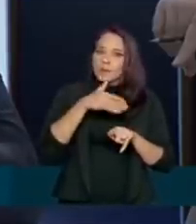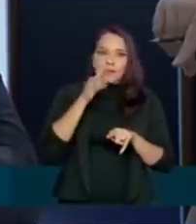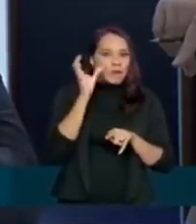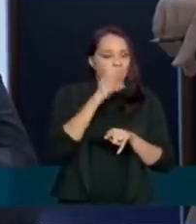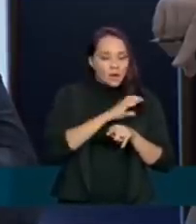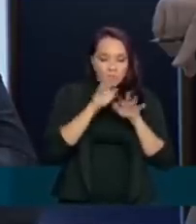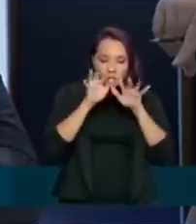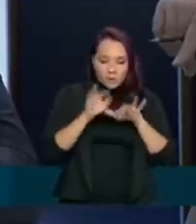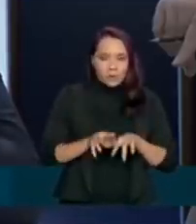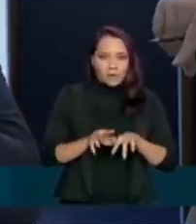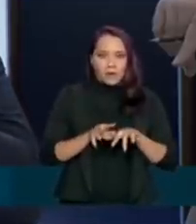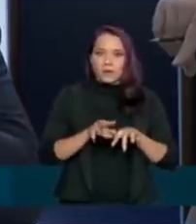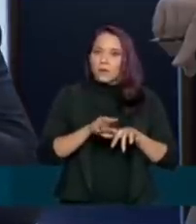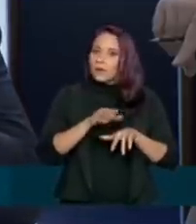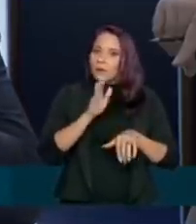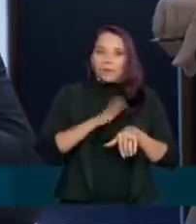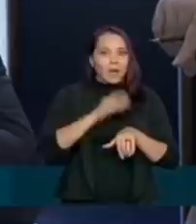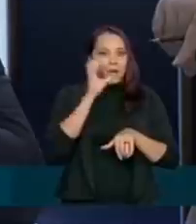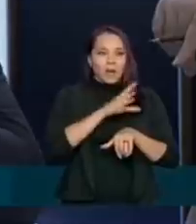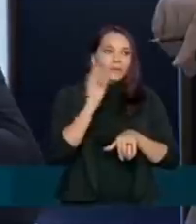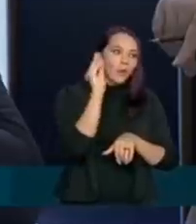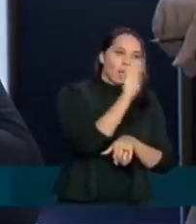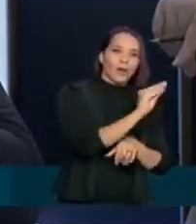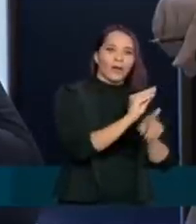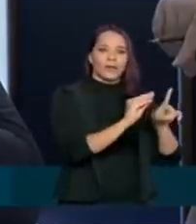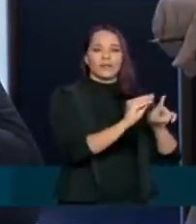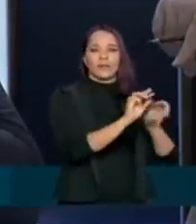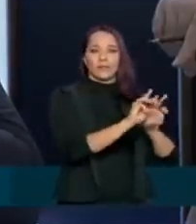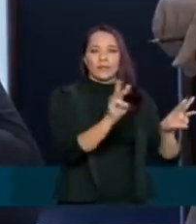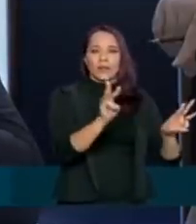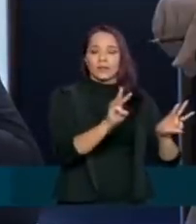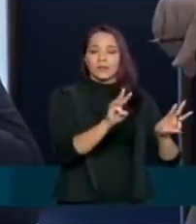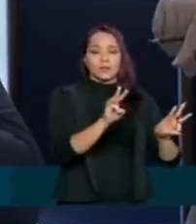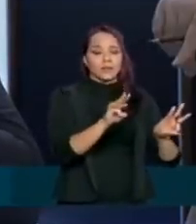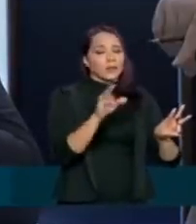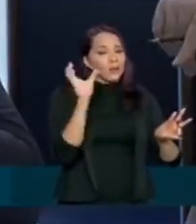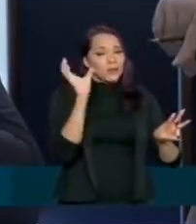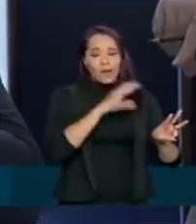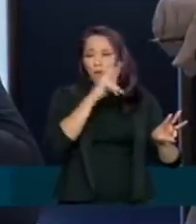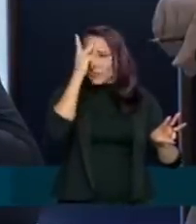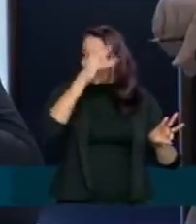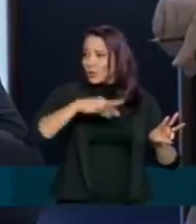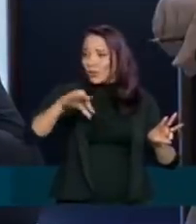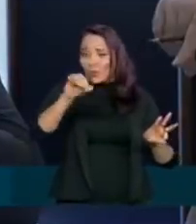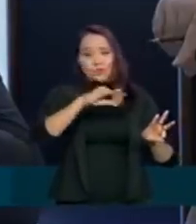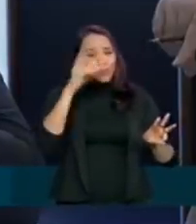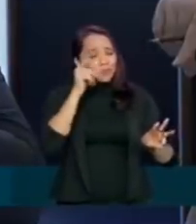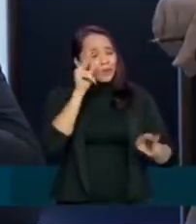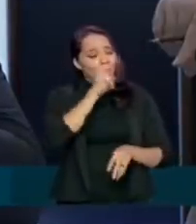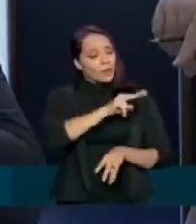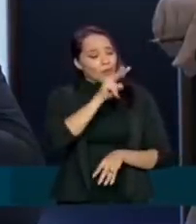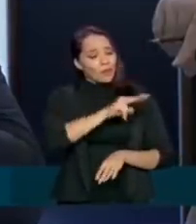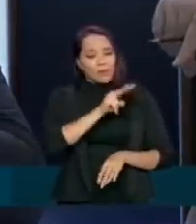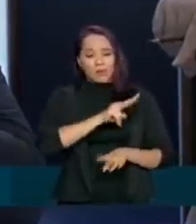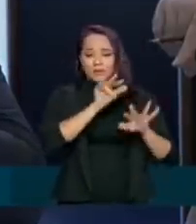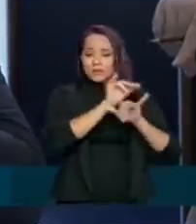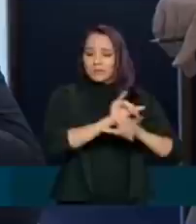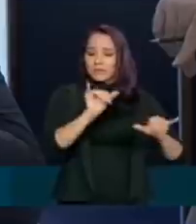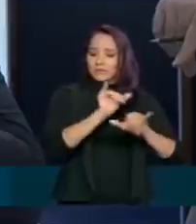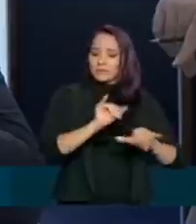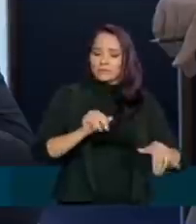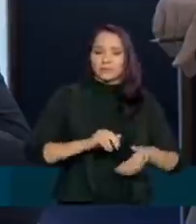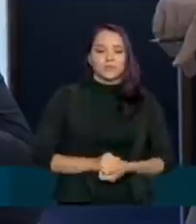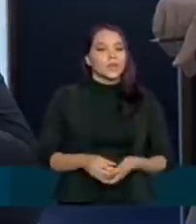cedo ele é colocado no BI, mais cedo todos têm acesso 24 horas aos dados. E os dados, eles